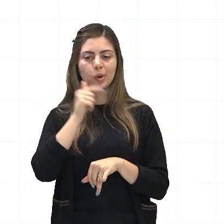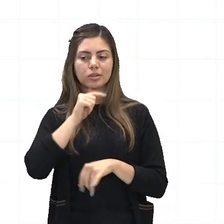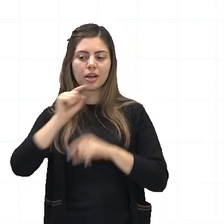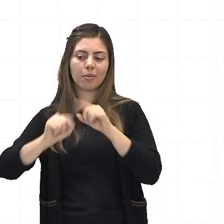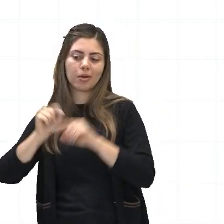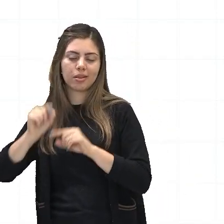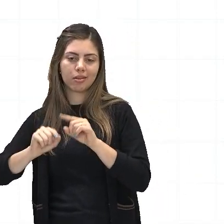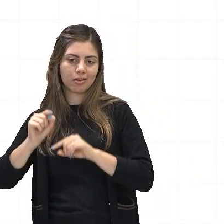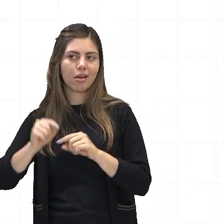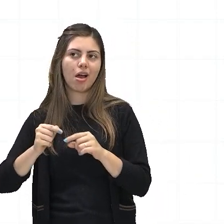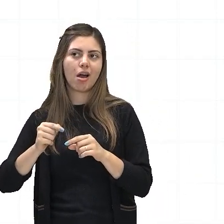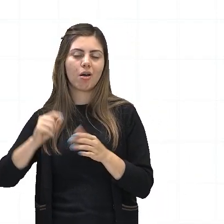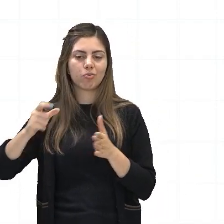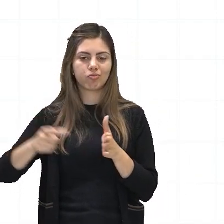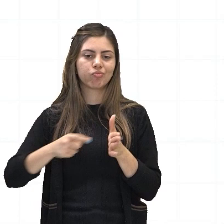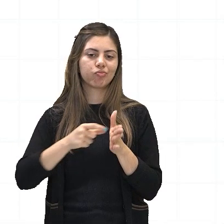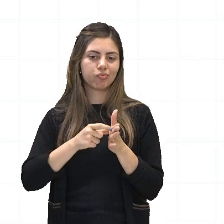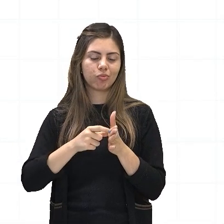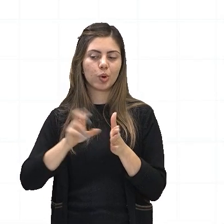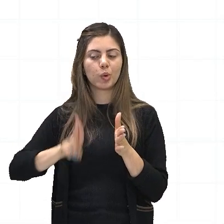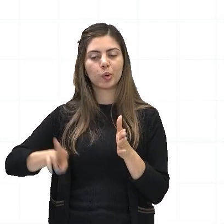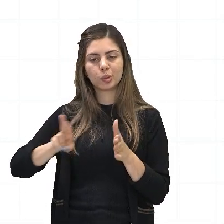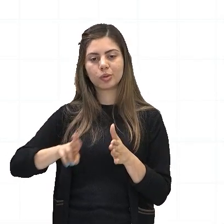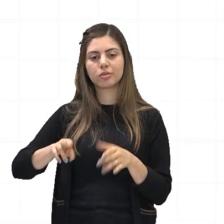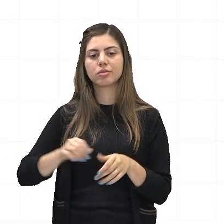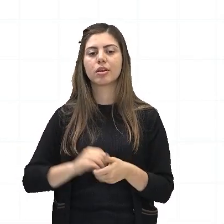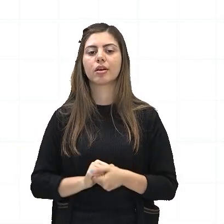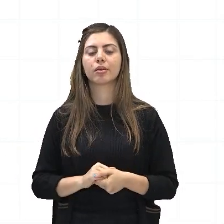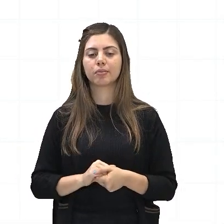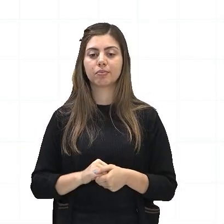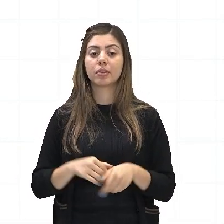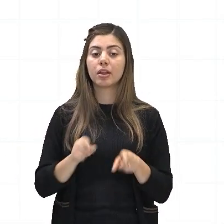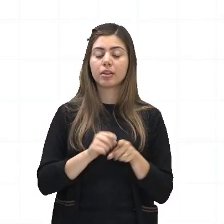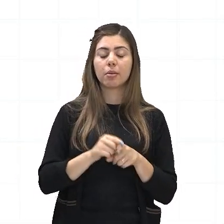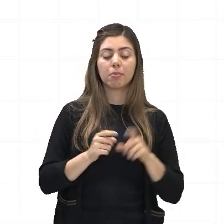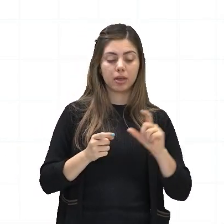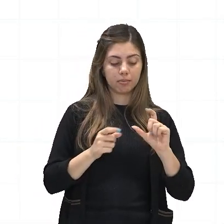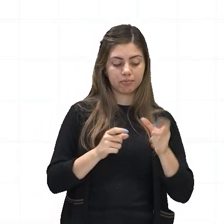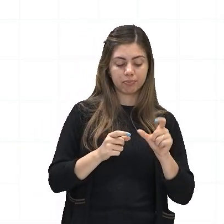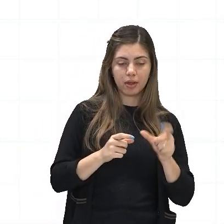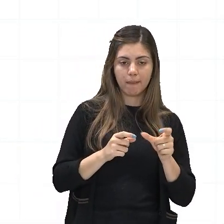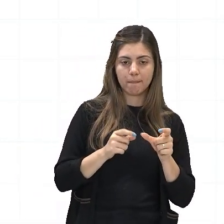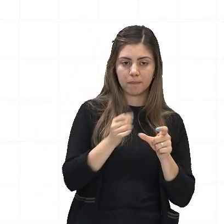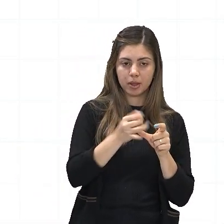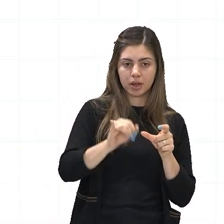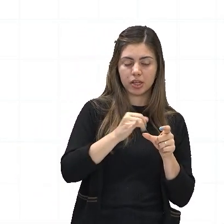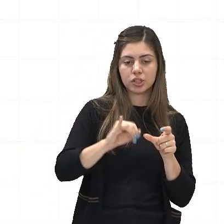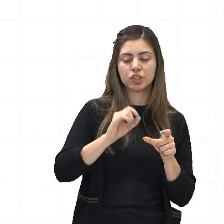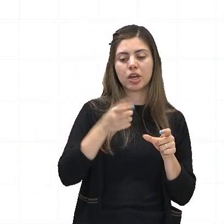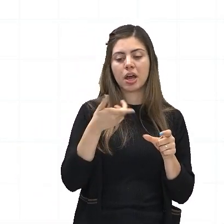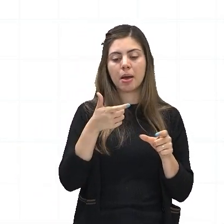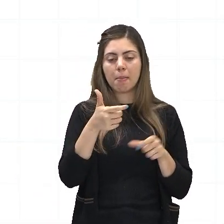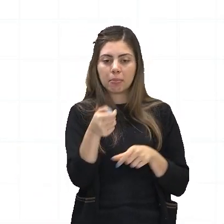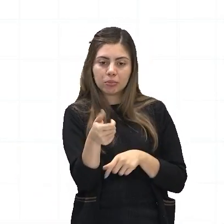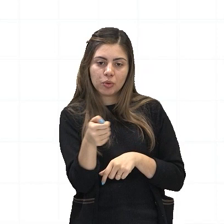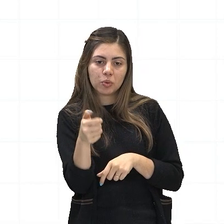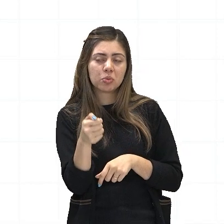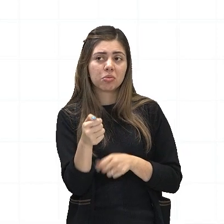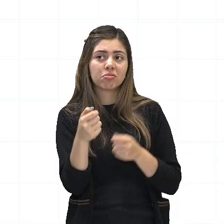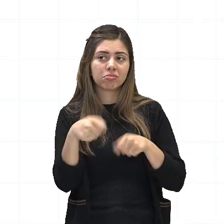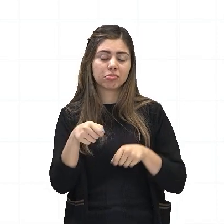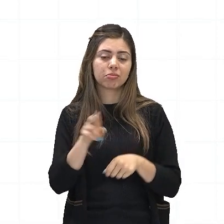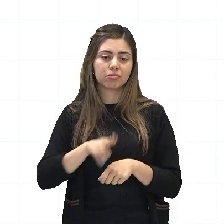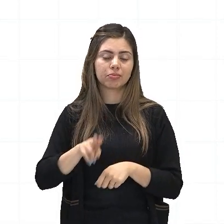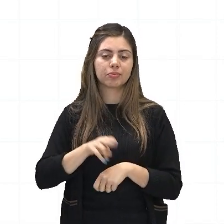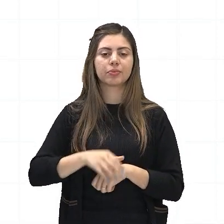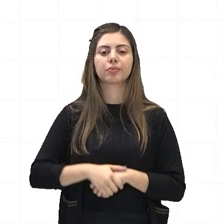nossos equipamentos, né, usar nossas pilhas numa lanterna ou até mesmo no controle remoto ali das televisões, por exemplo. E aí você